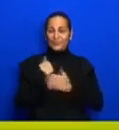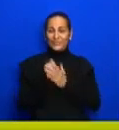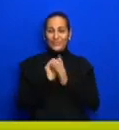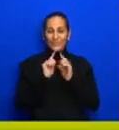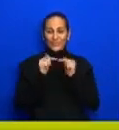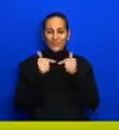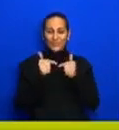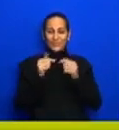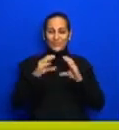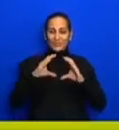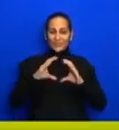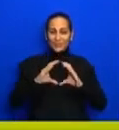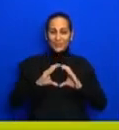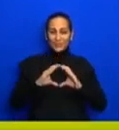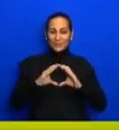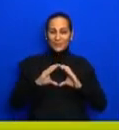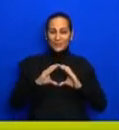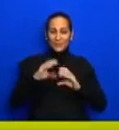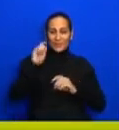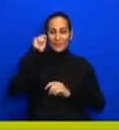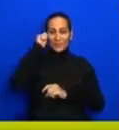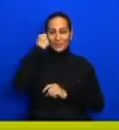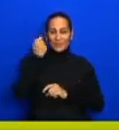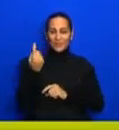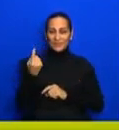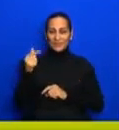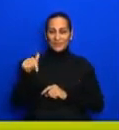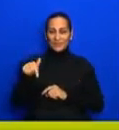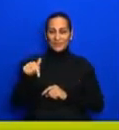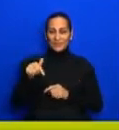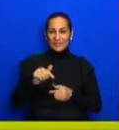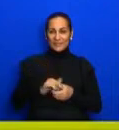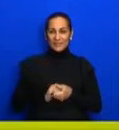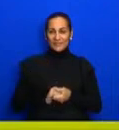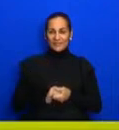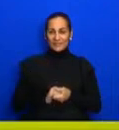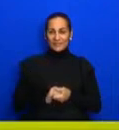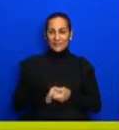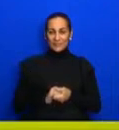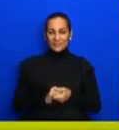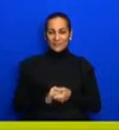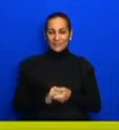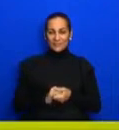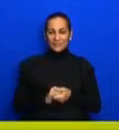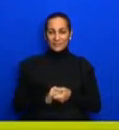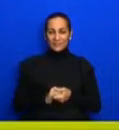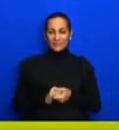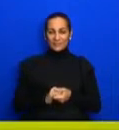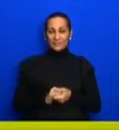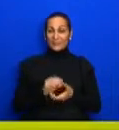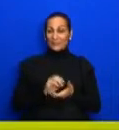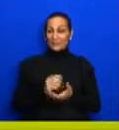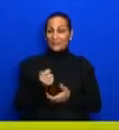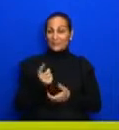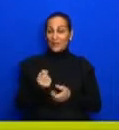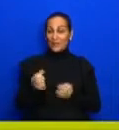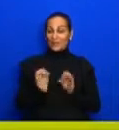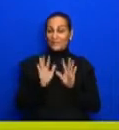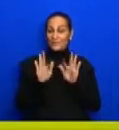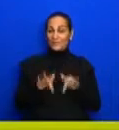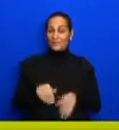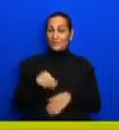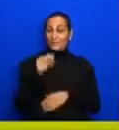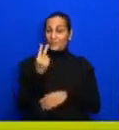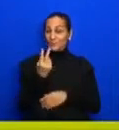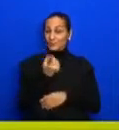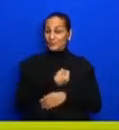Pode chamar que a sorte vem. Bola preta, 17. Preta, número 17. Falta pouco, faltam apenas